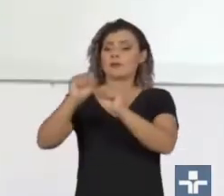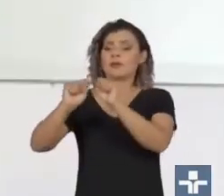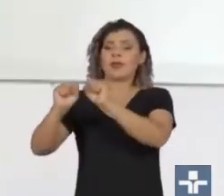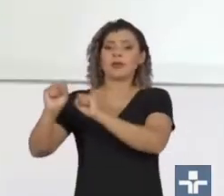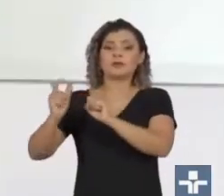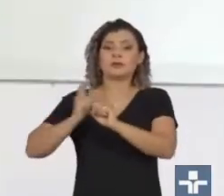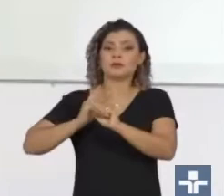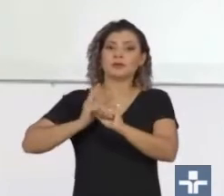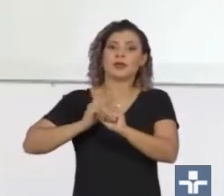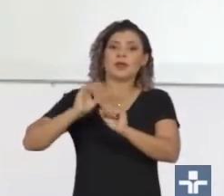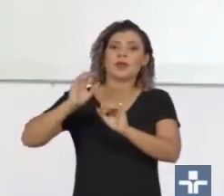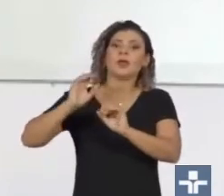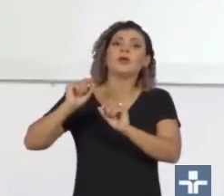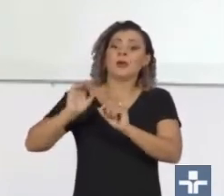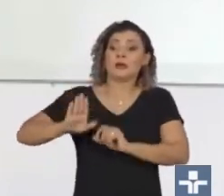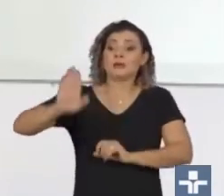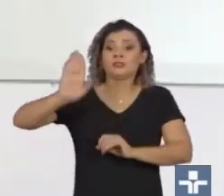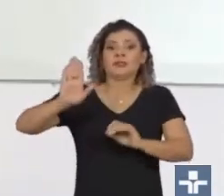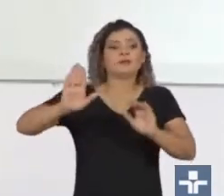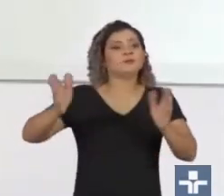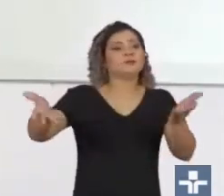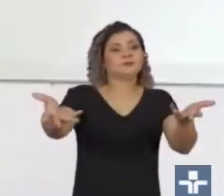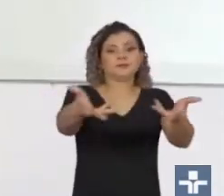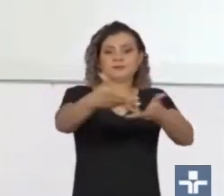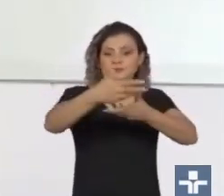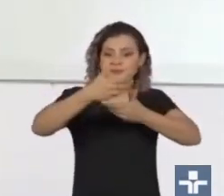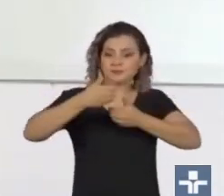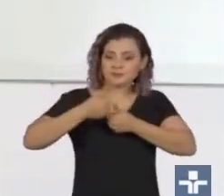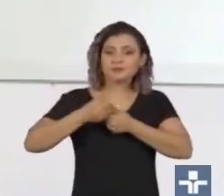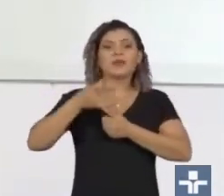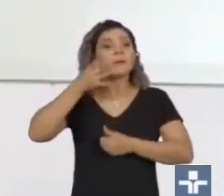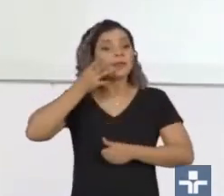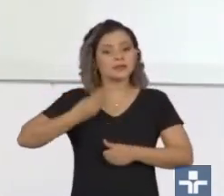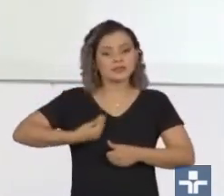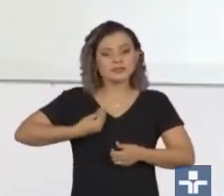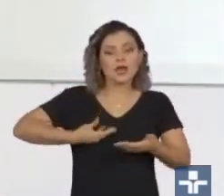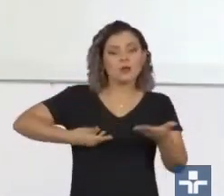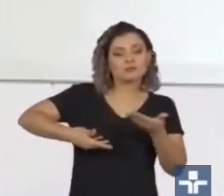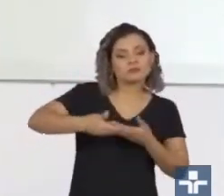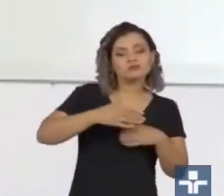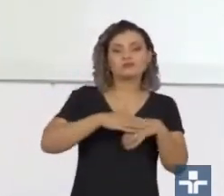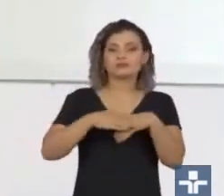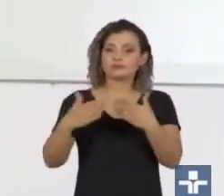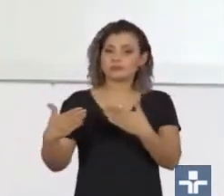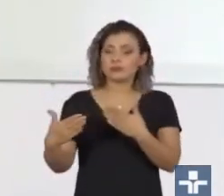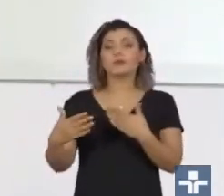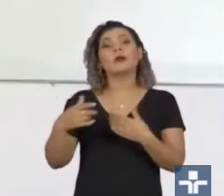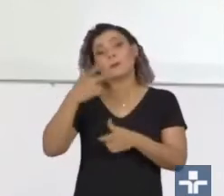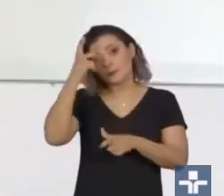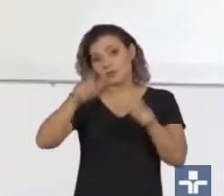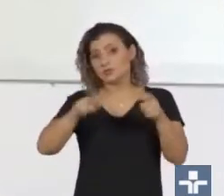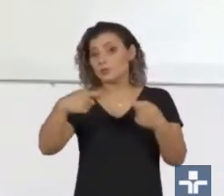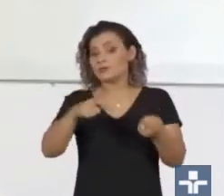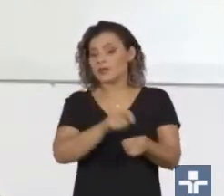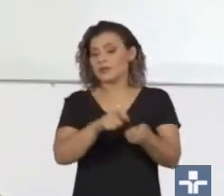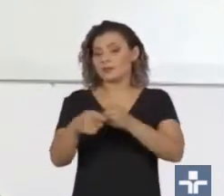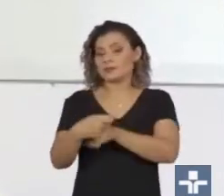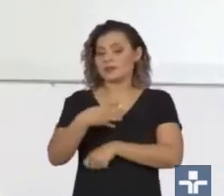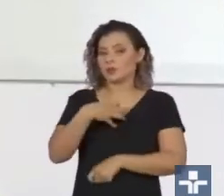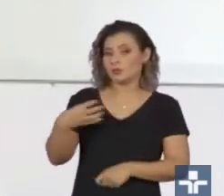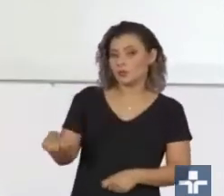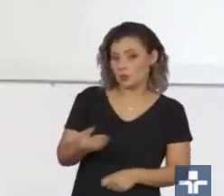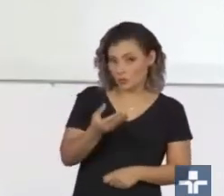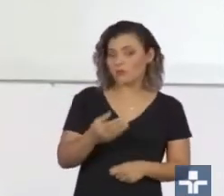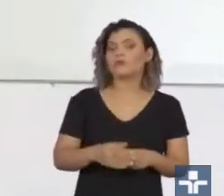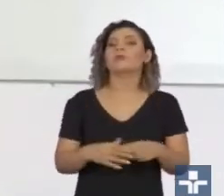recebendo os candidatos, né, na empresa de forma presencial, as pessoas precisam se adaptar.